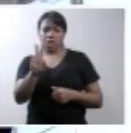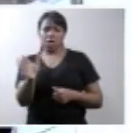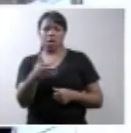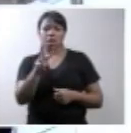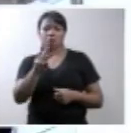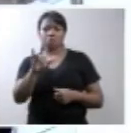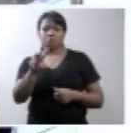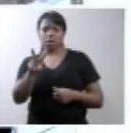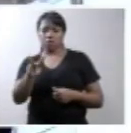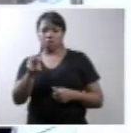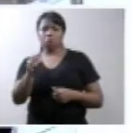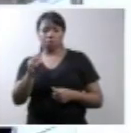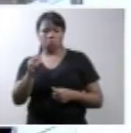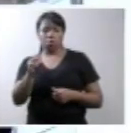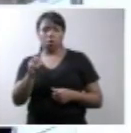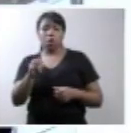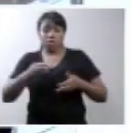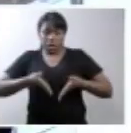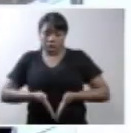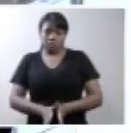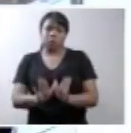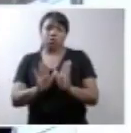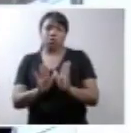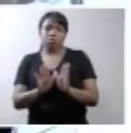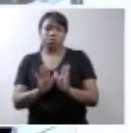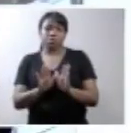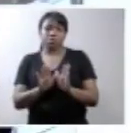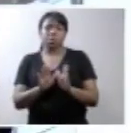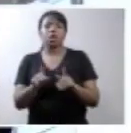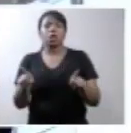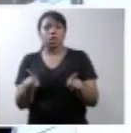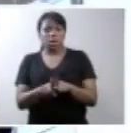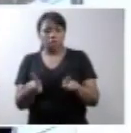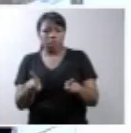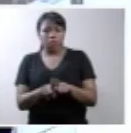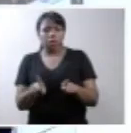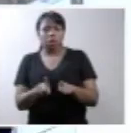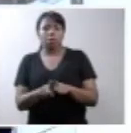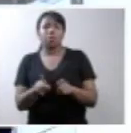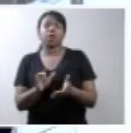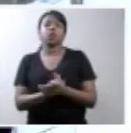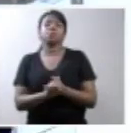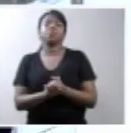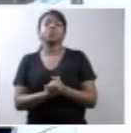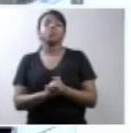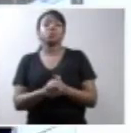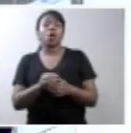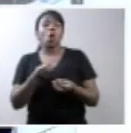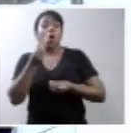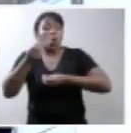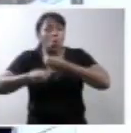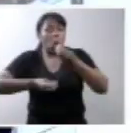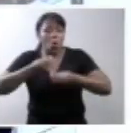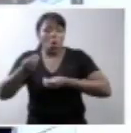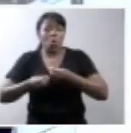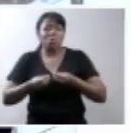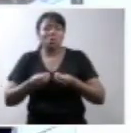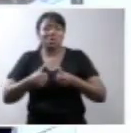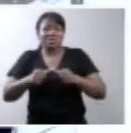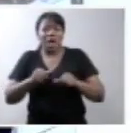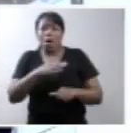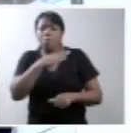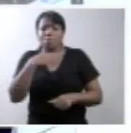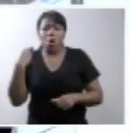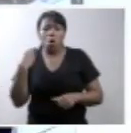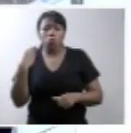amando e a outra dizia inclus ela é jurista ela ela tem um curso de advogado não sei o que que ela faz mas ela dizer como